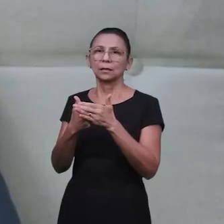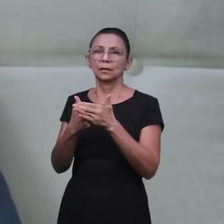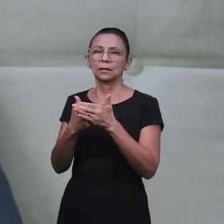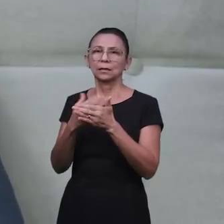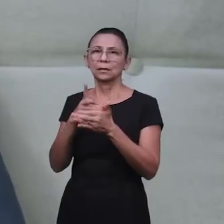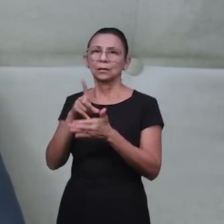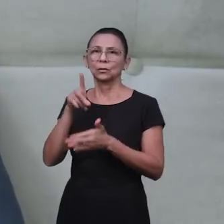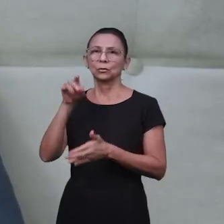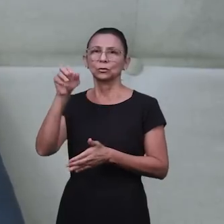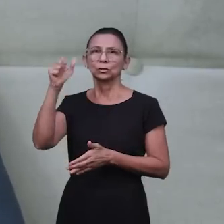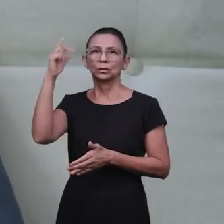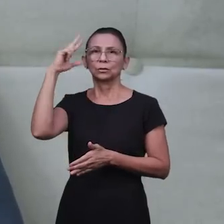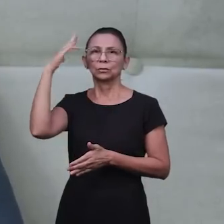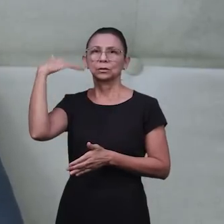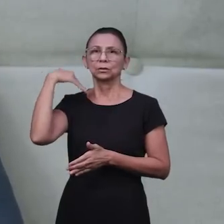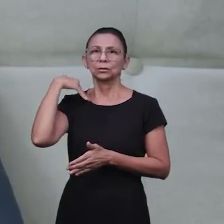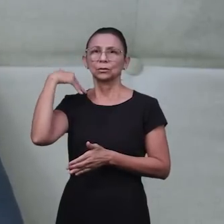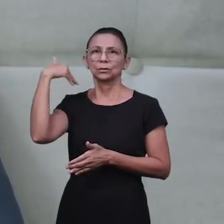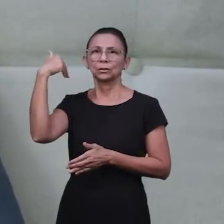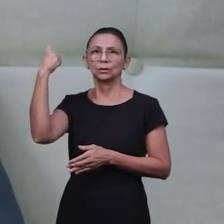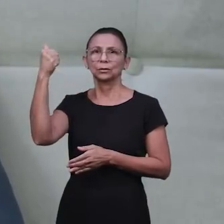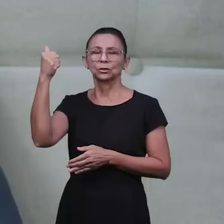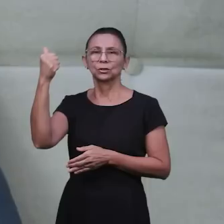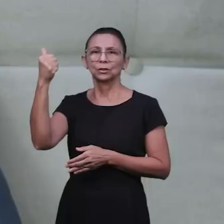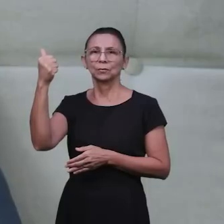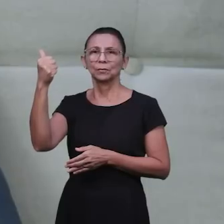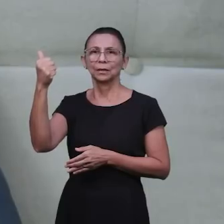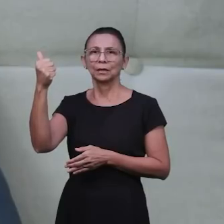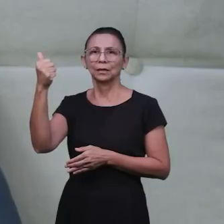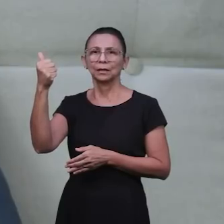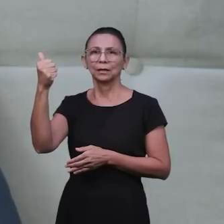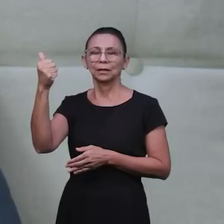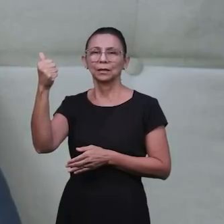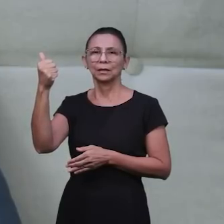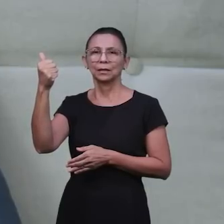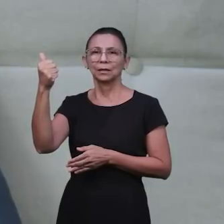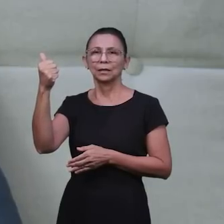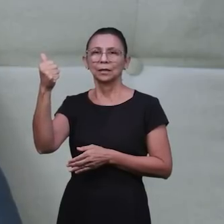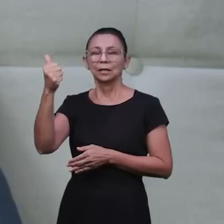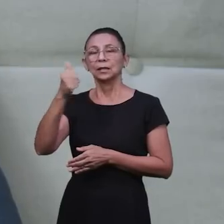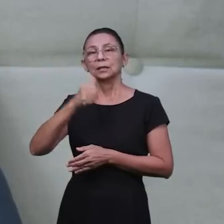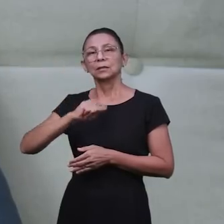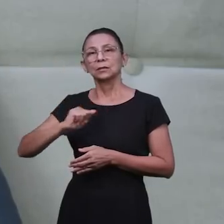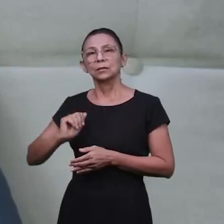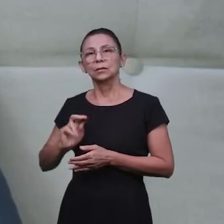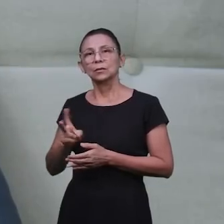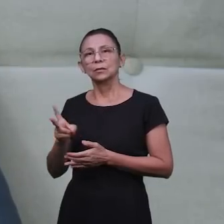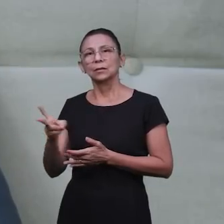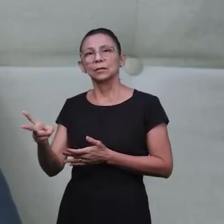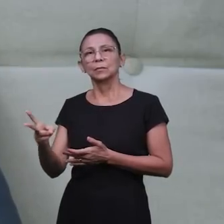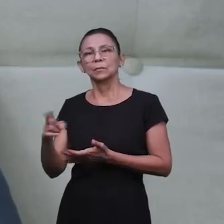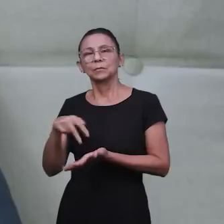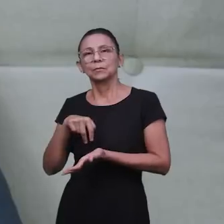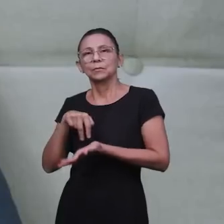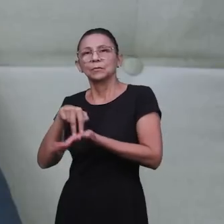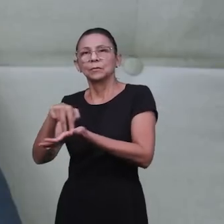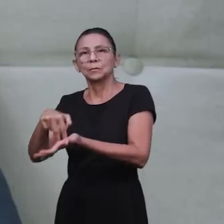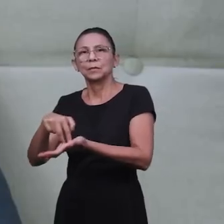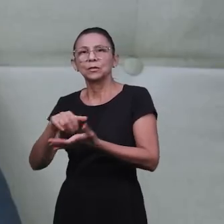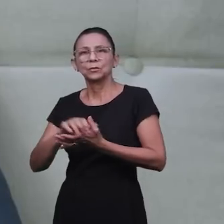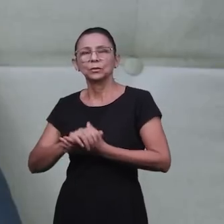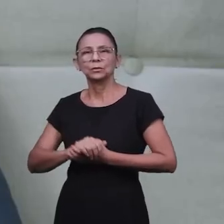do Senhor Jesus. E para conseguirmos prosseguir diante de tantas